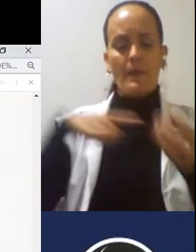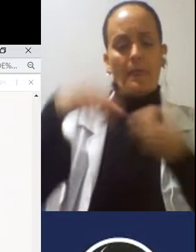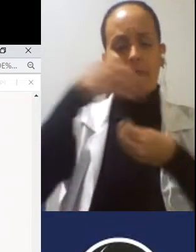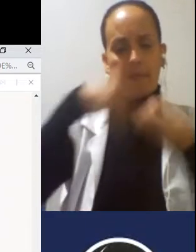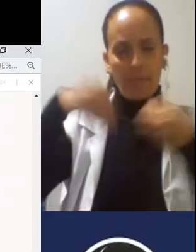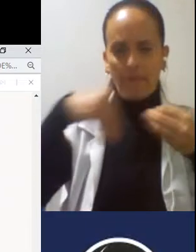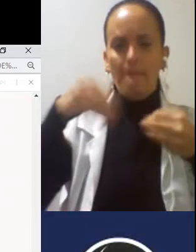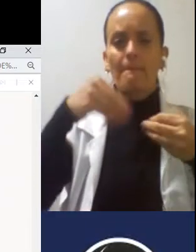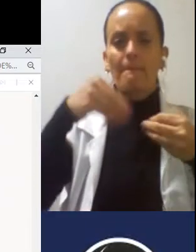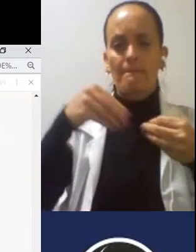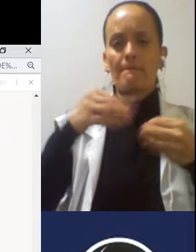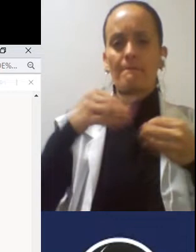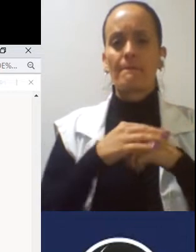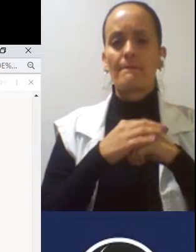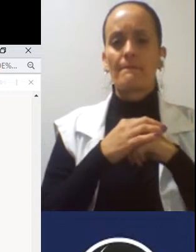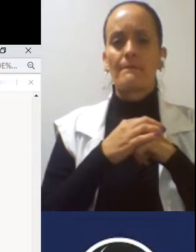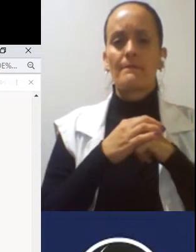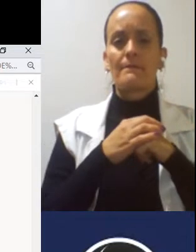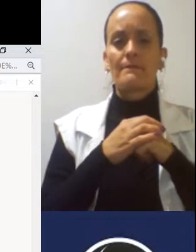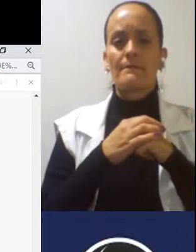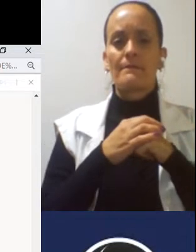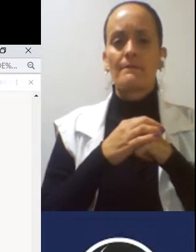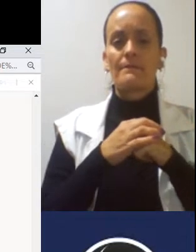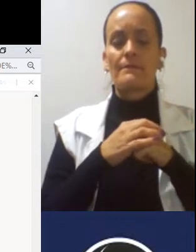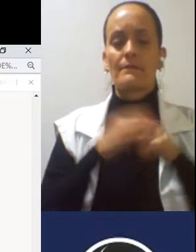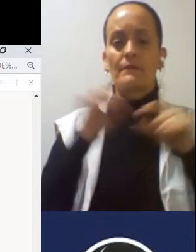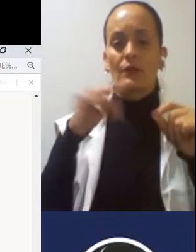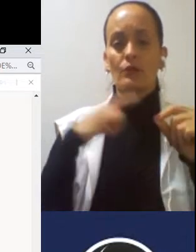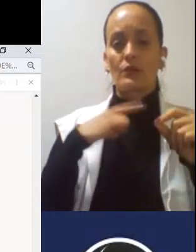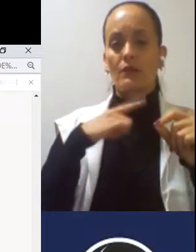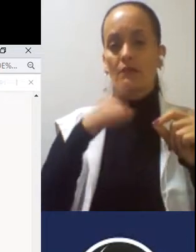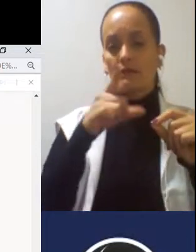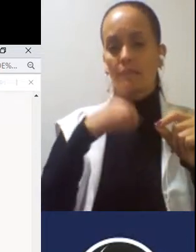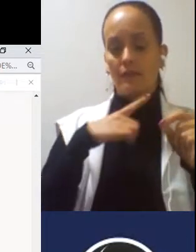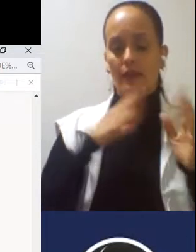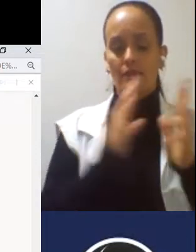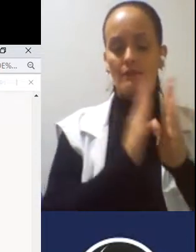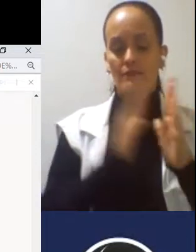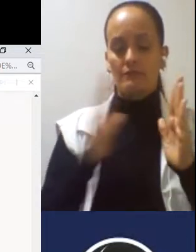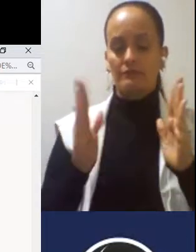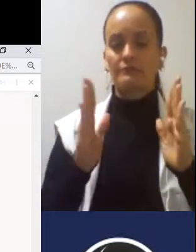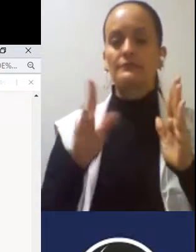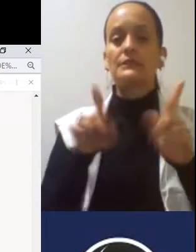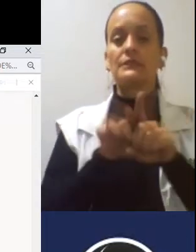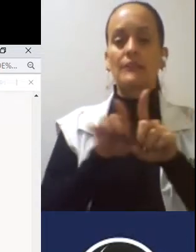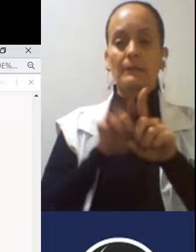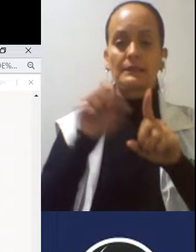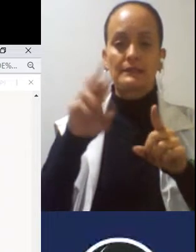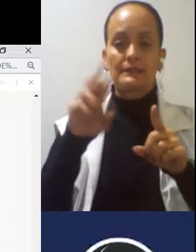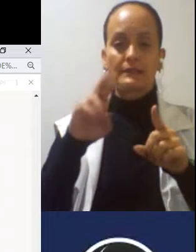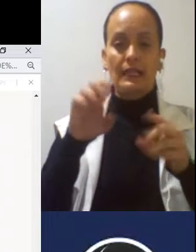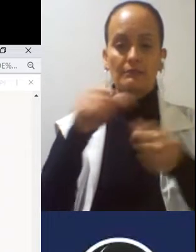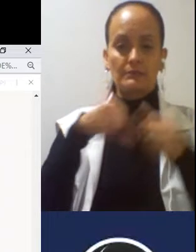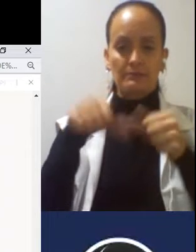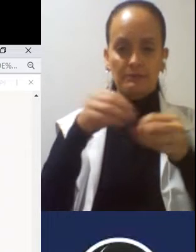aprendizagem. Que é aqui, ó, por exemplo, a gente tem dois resistores em paralelo em série com um outro resistor,